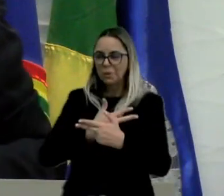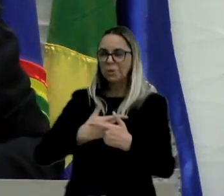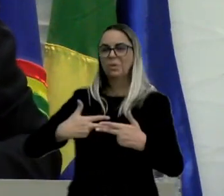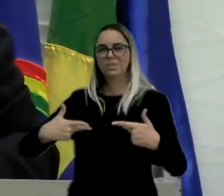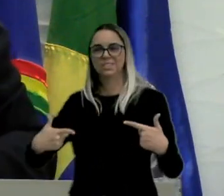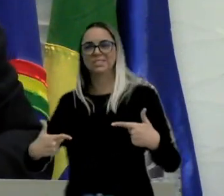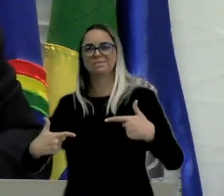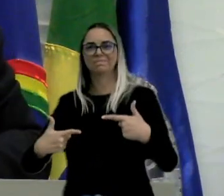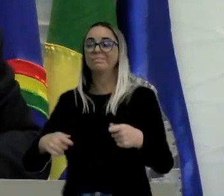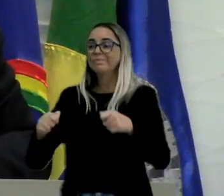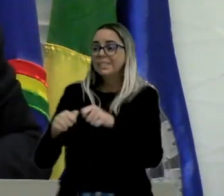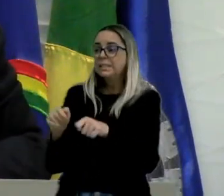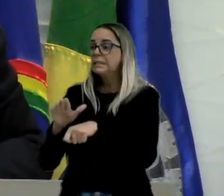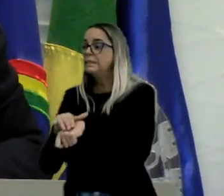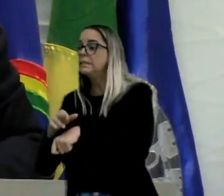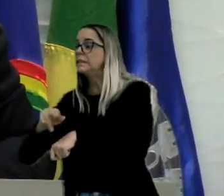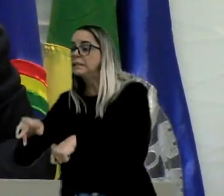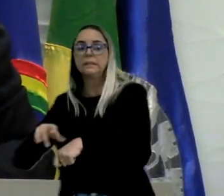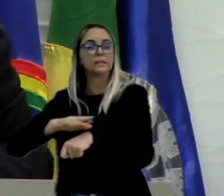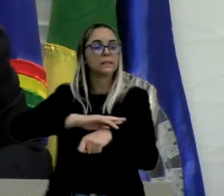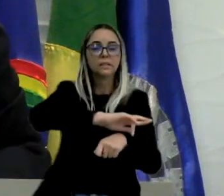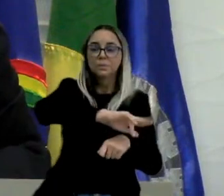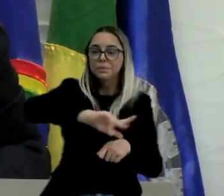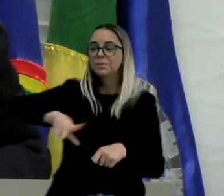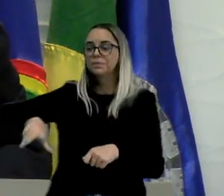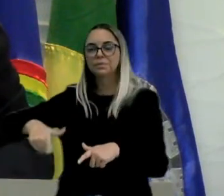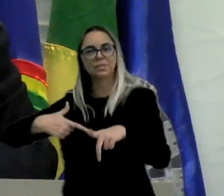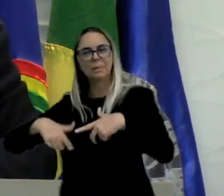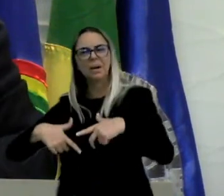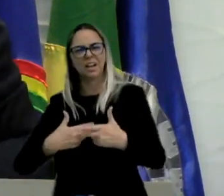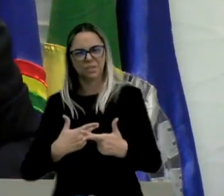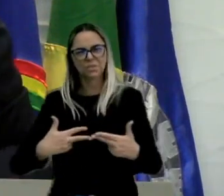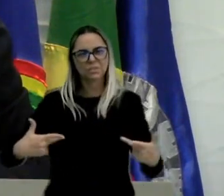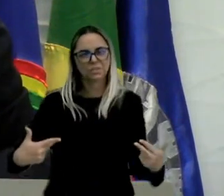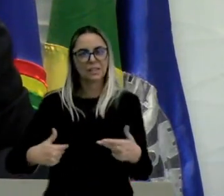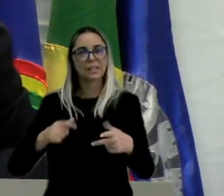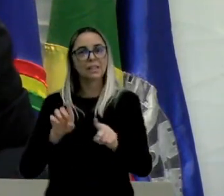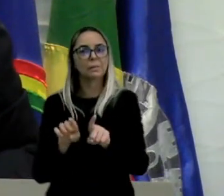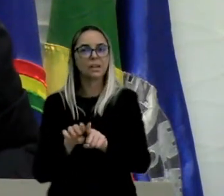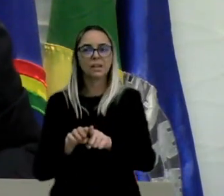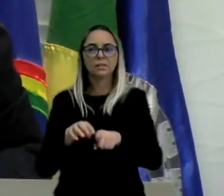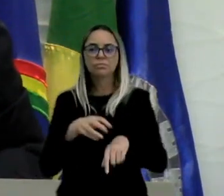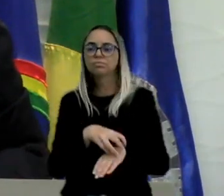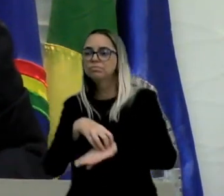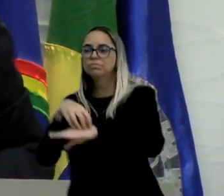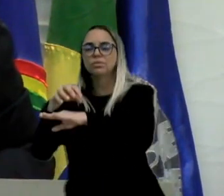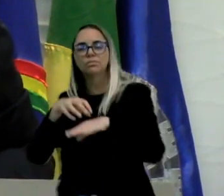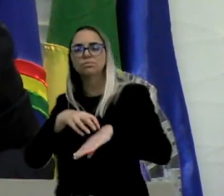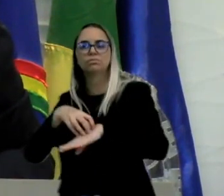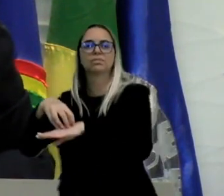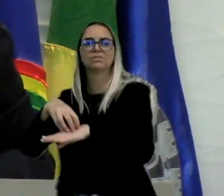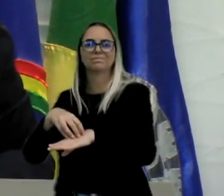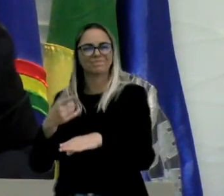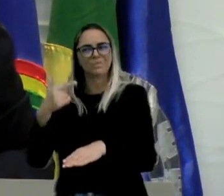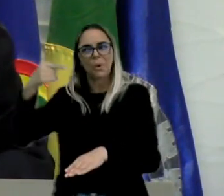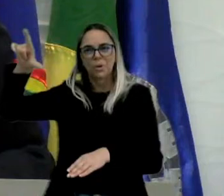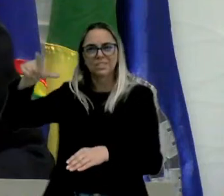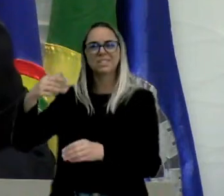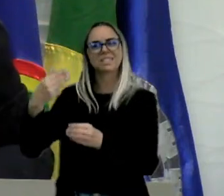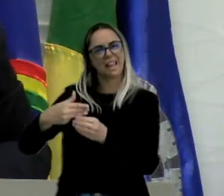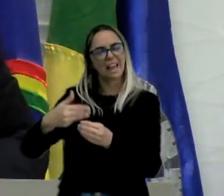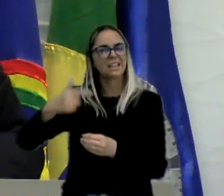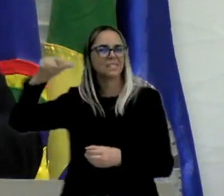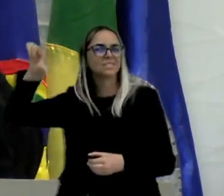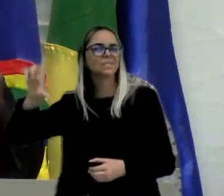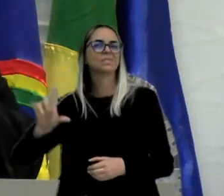fazer muitos trabalho muitas viagens conduzindo de pessoas para fora do município